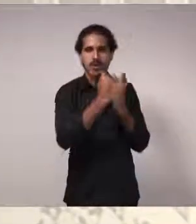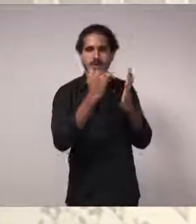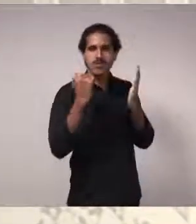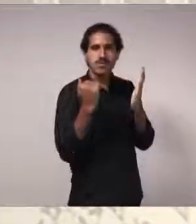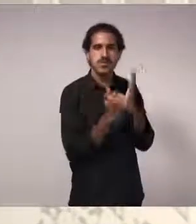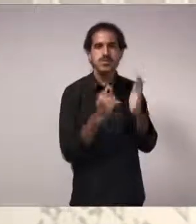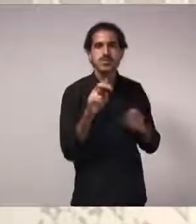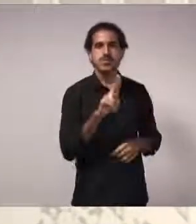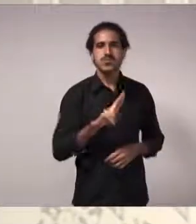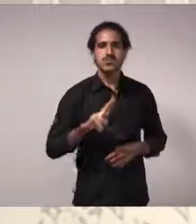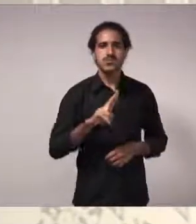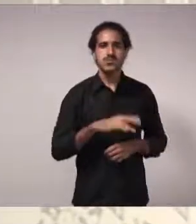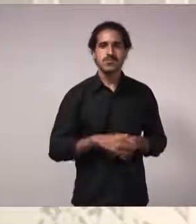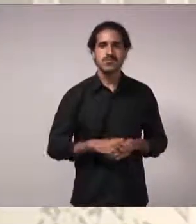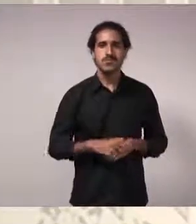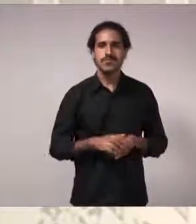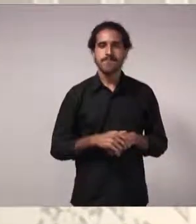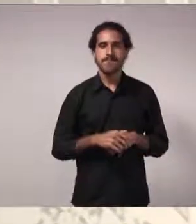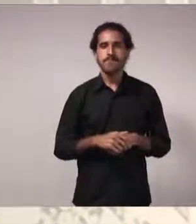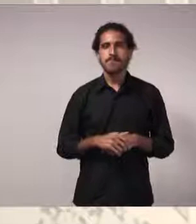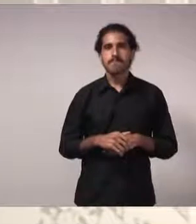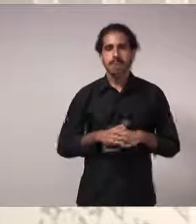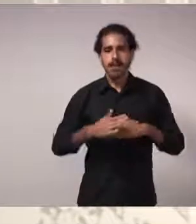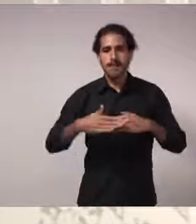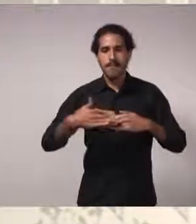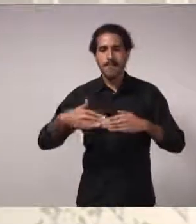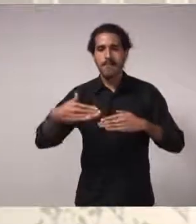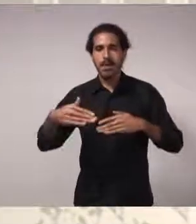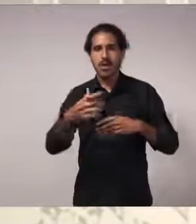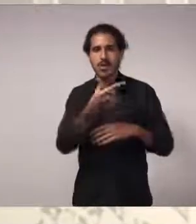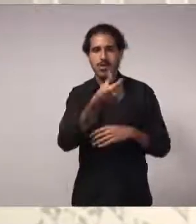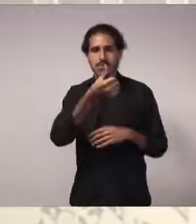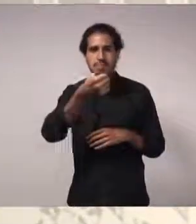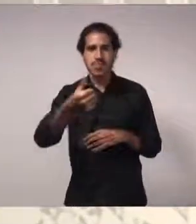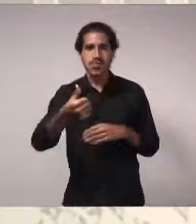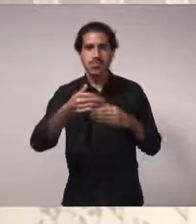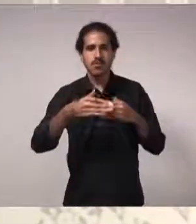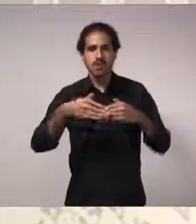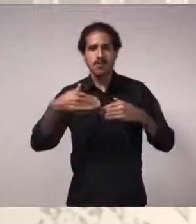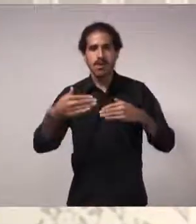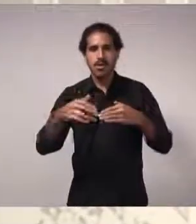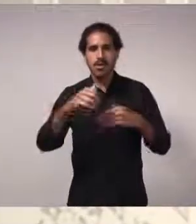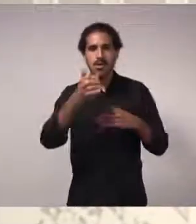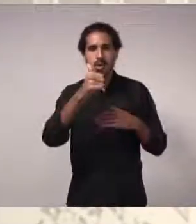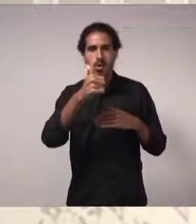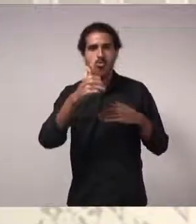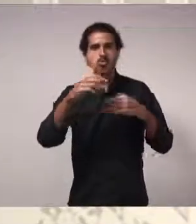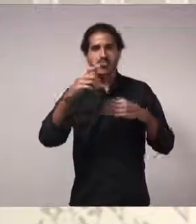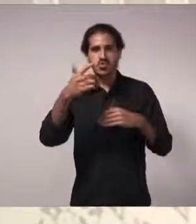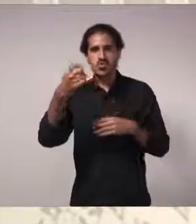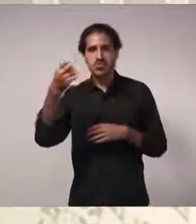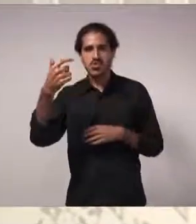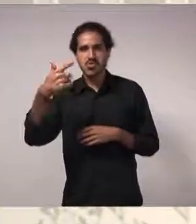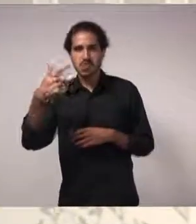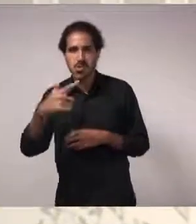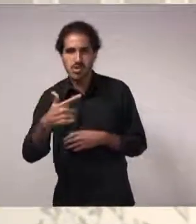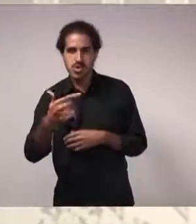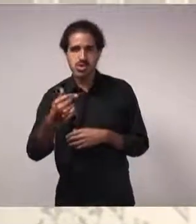consumo. Mas a gente, a partir de 2001, de 2011 e 2012,